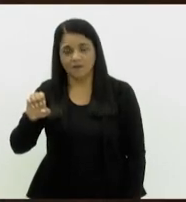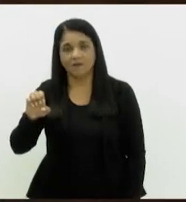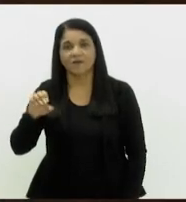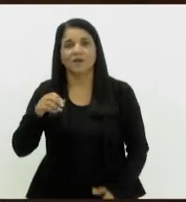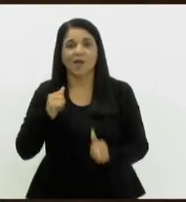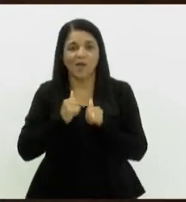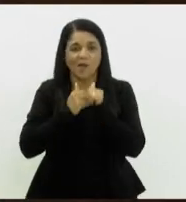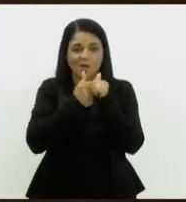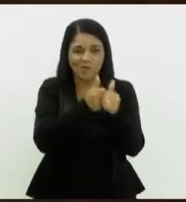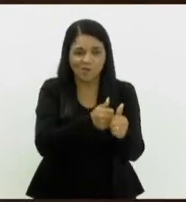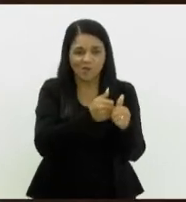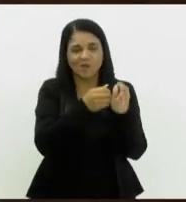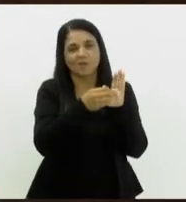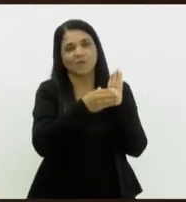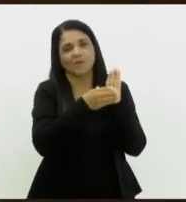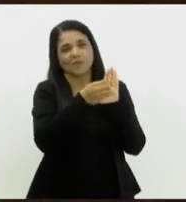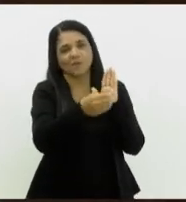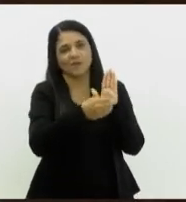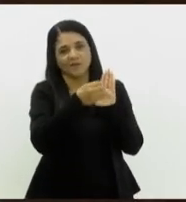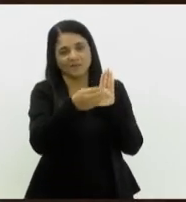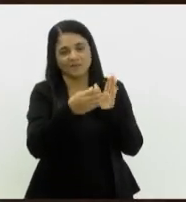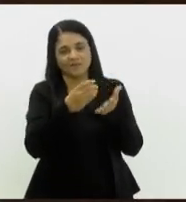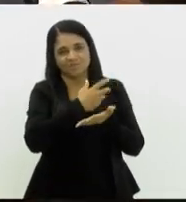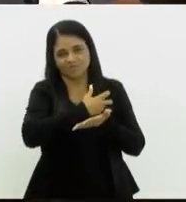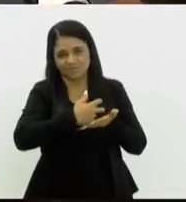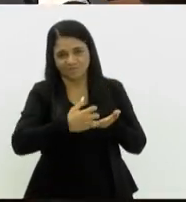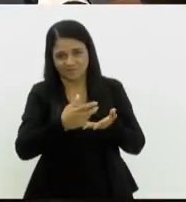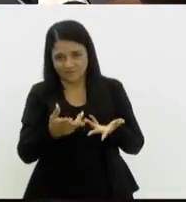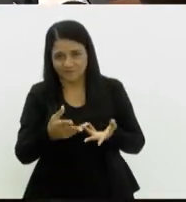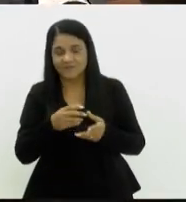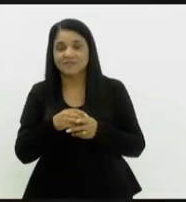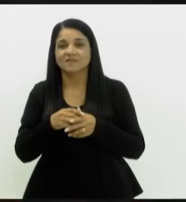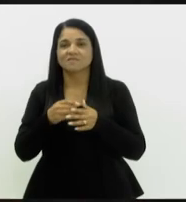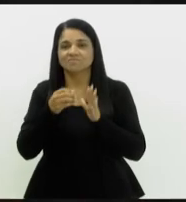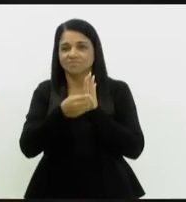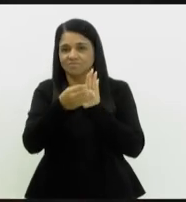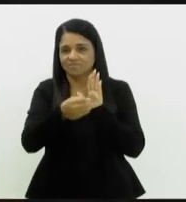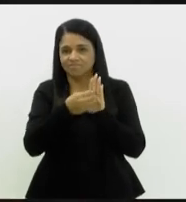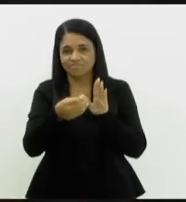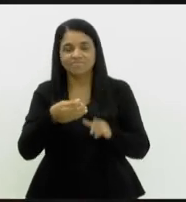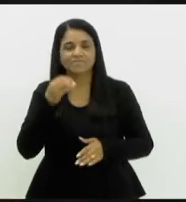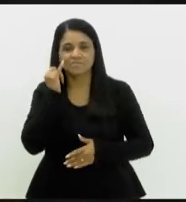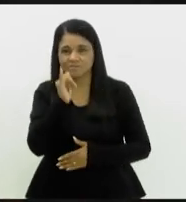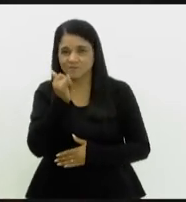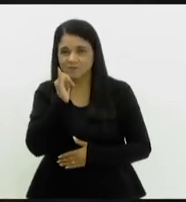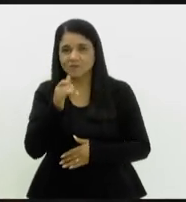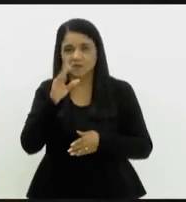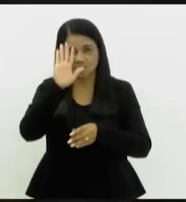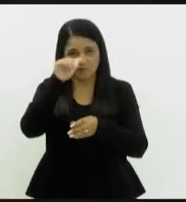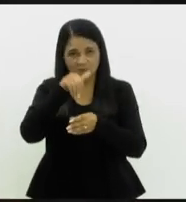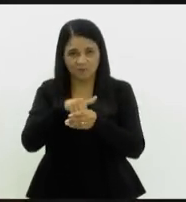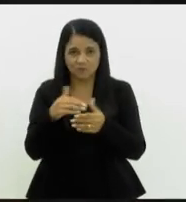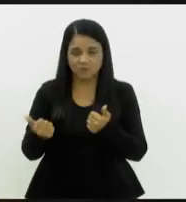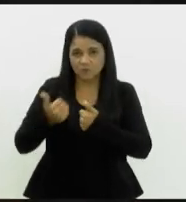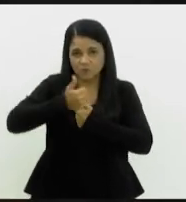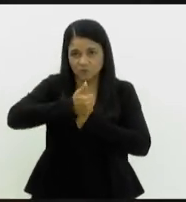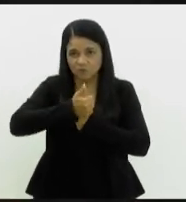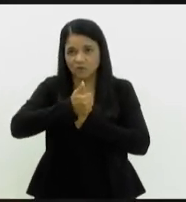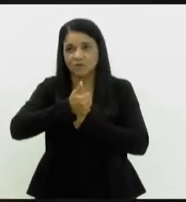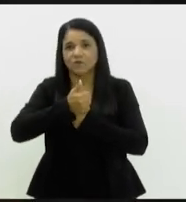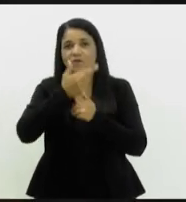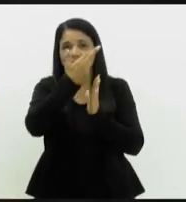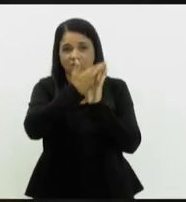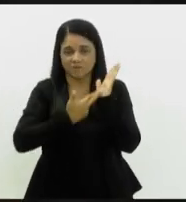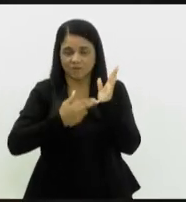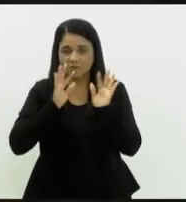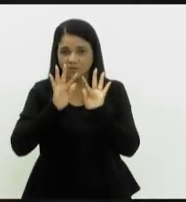Acompanhe o meu parecer da Comissão de Tributação. Obrigado, meu. Com os pareceres emitidos em votação substitutivo, conforme o final de